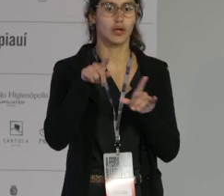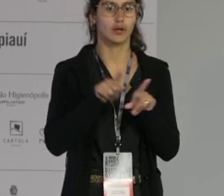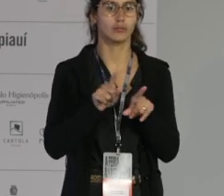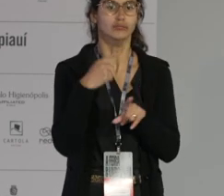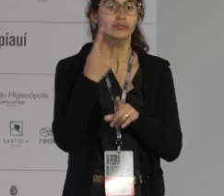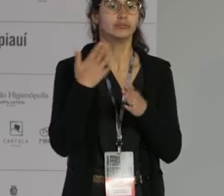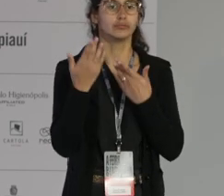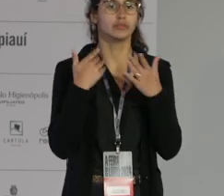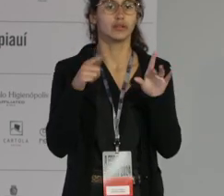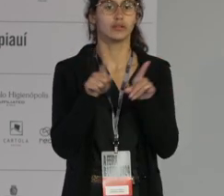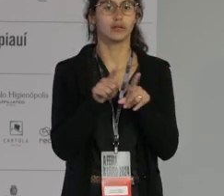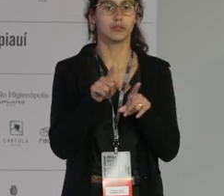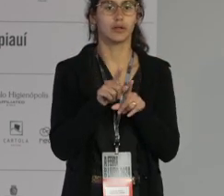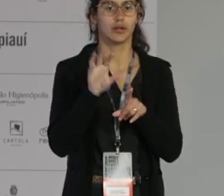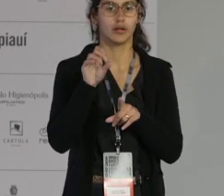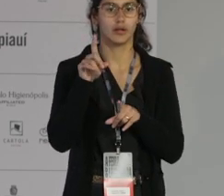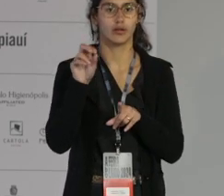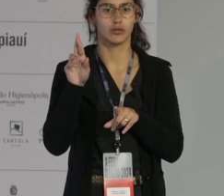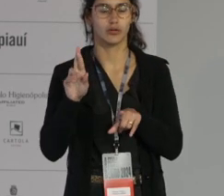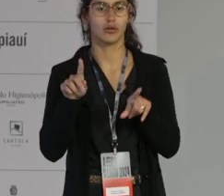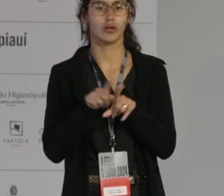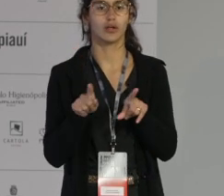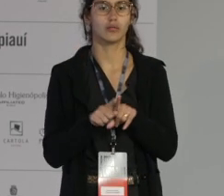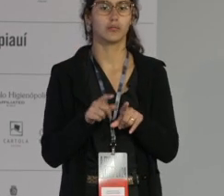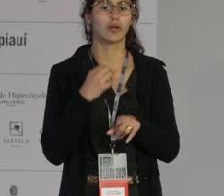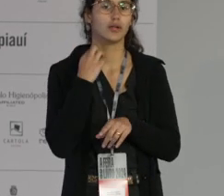estava conversando com o editor, né,